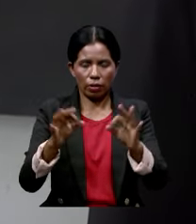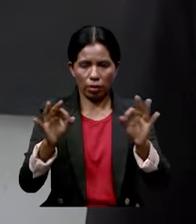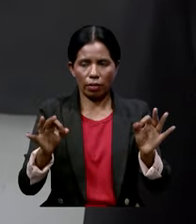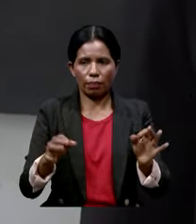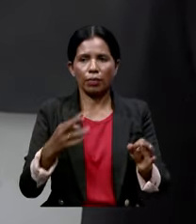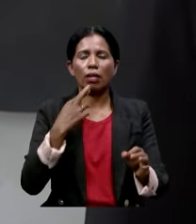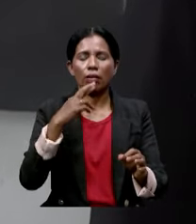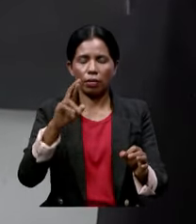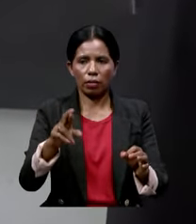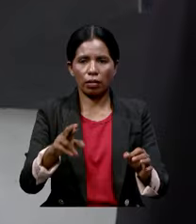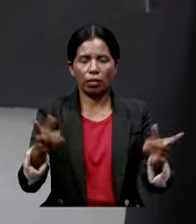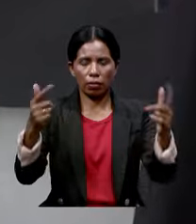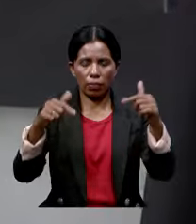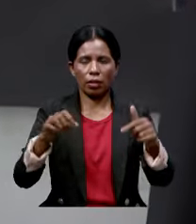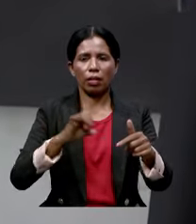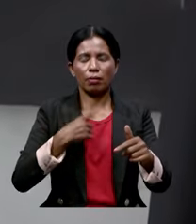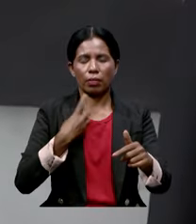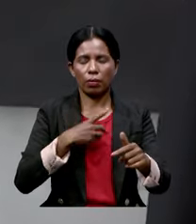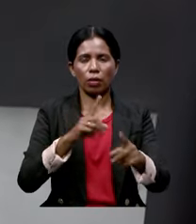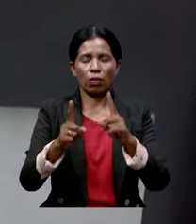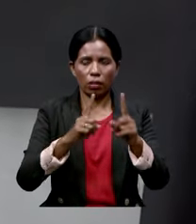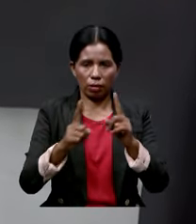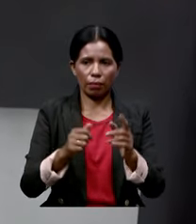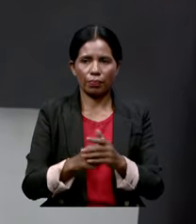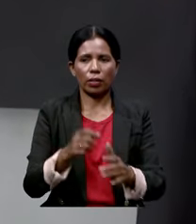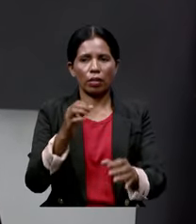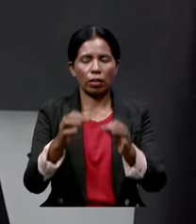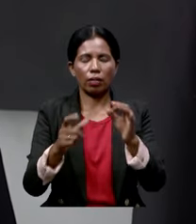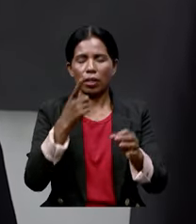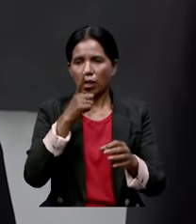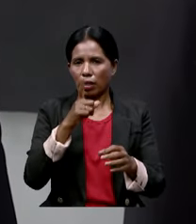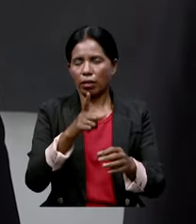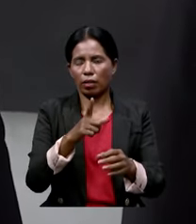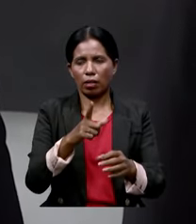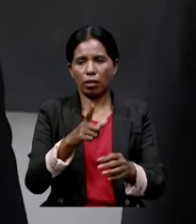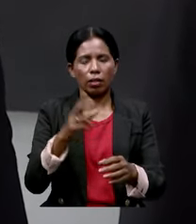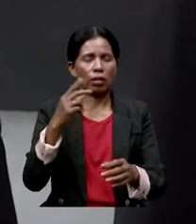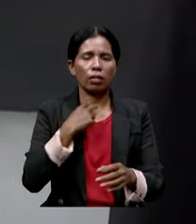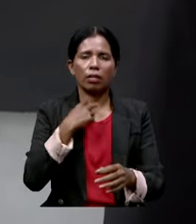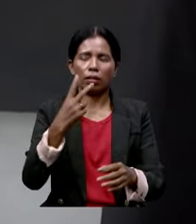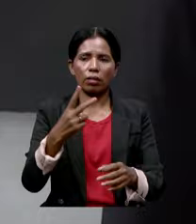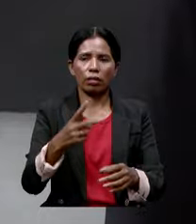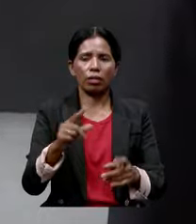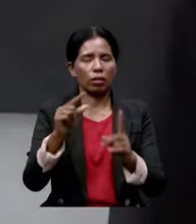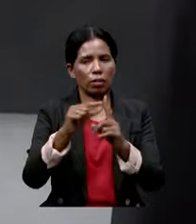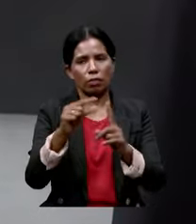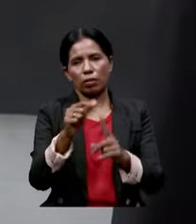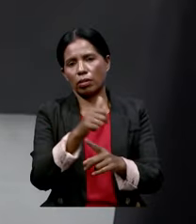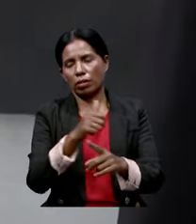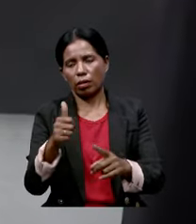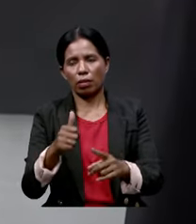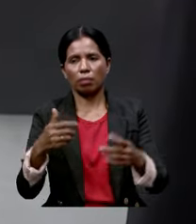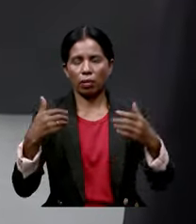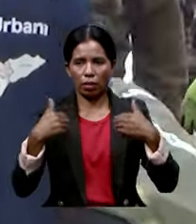de resposta, mas a minha nessa hoje a mitura é mesa, a me colhemos. Quando lian lá, a noite nela tona, mas falei lia foi um selo, ainda nem